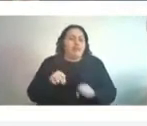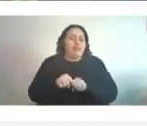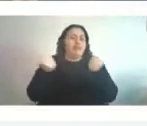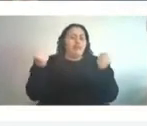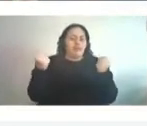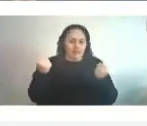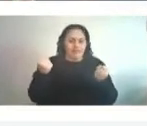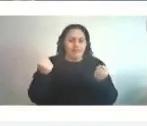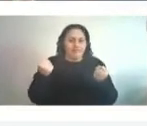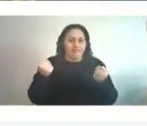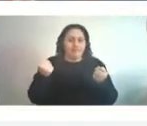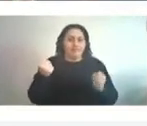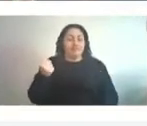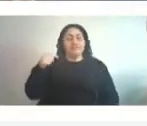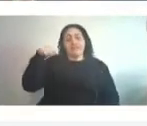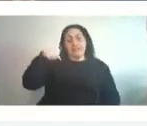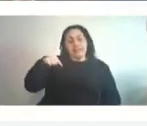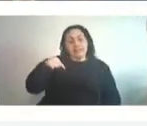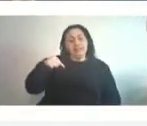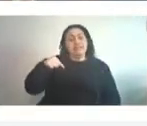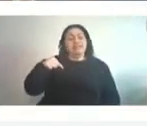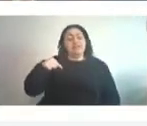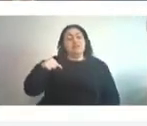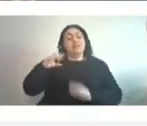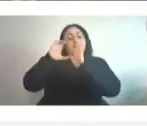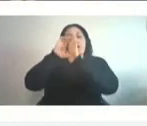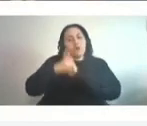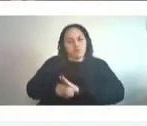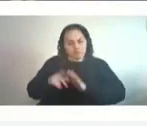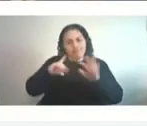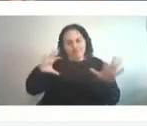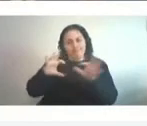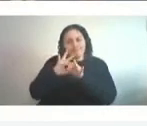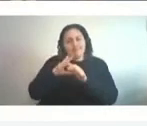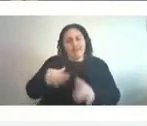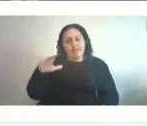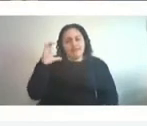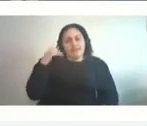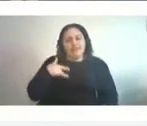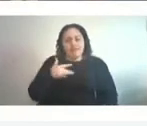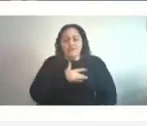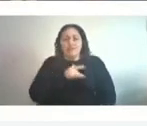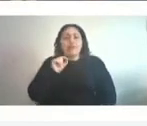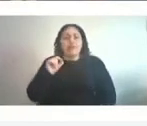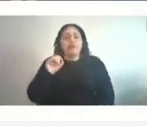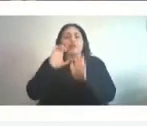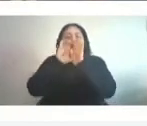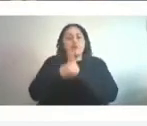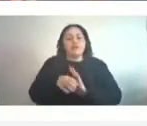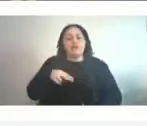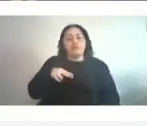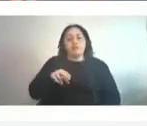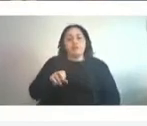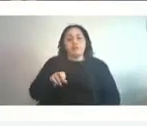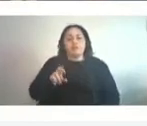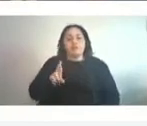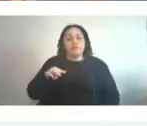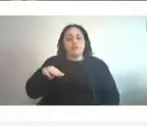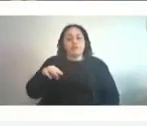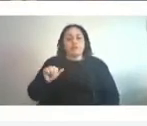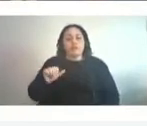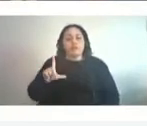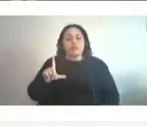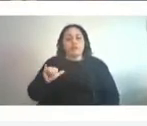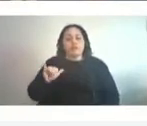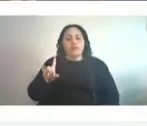o conceito que também é muito caro à saúde, né, e à ciência, que é o conceito de normalidade, como um referente da organização humana,